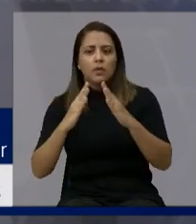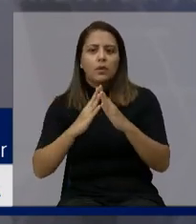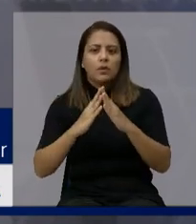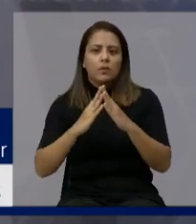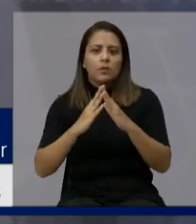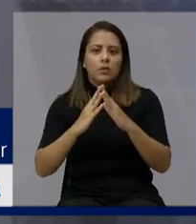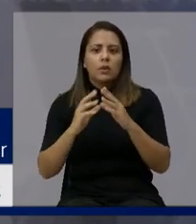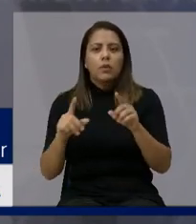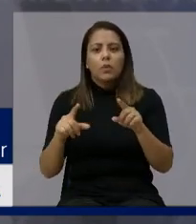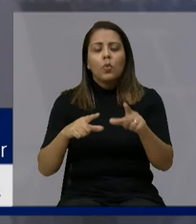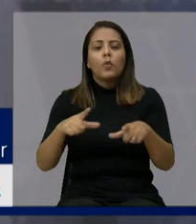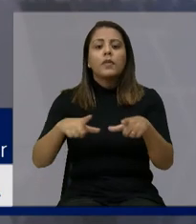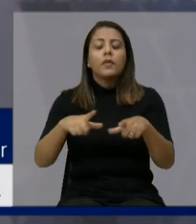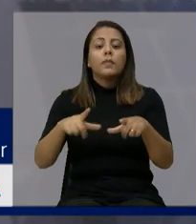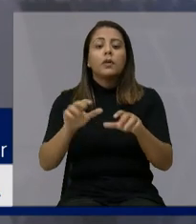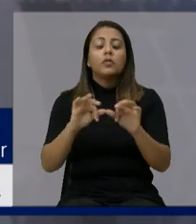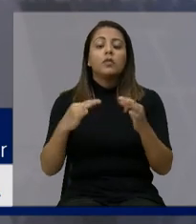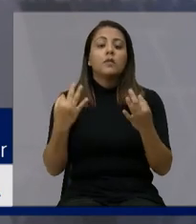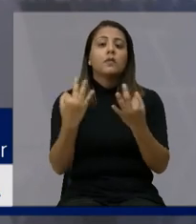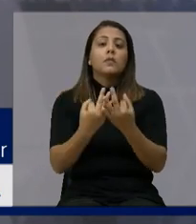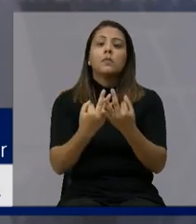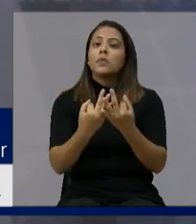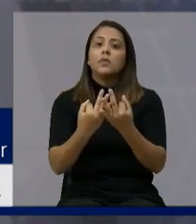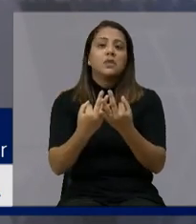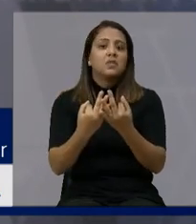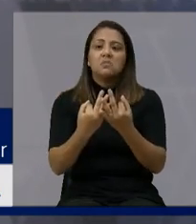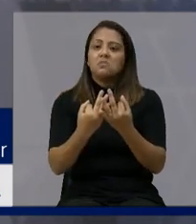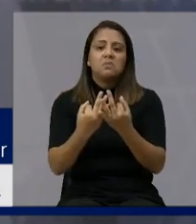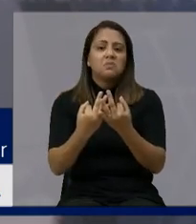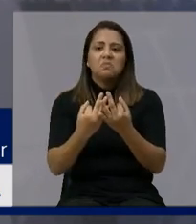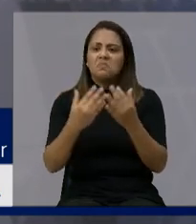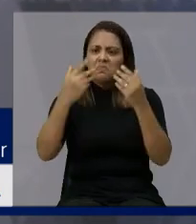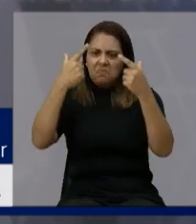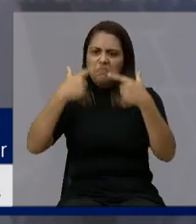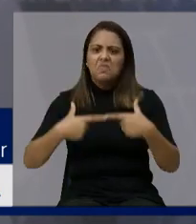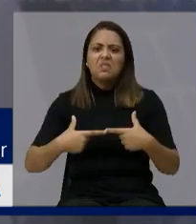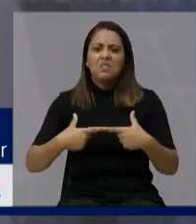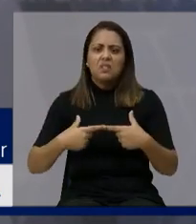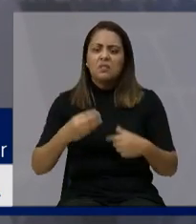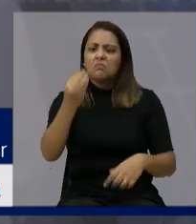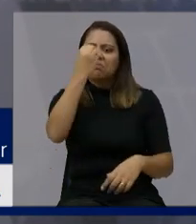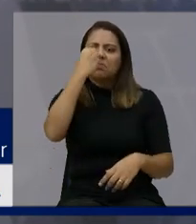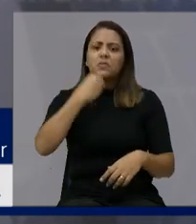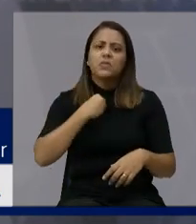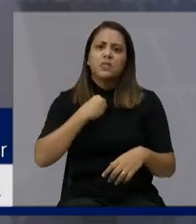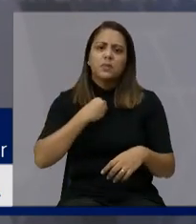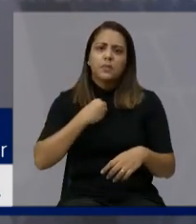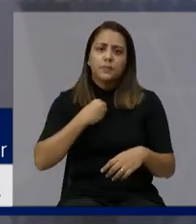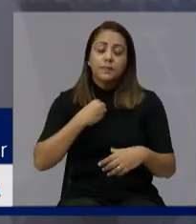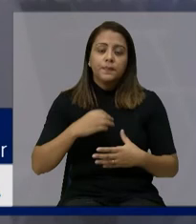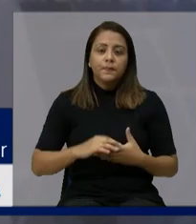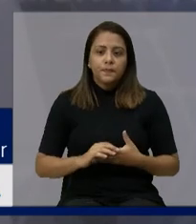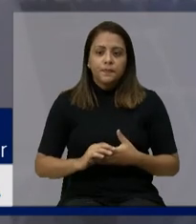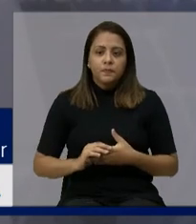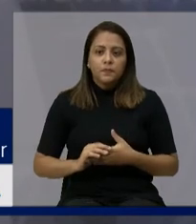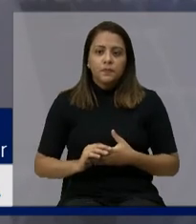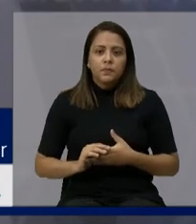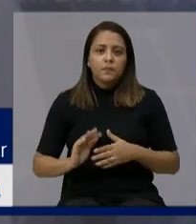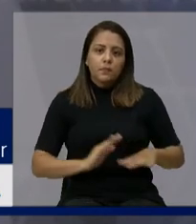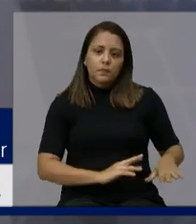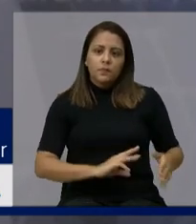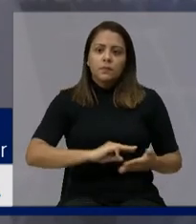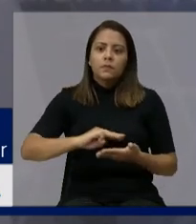dos adolescentes não merecem esse desprezo. Então, essa moção foi aprovada e